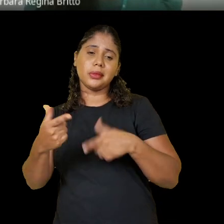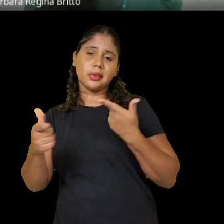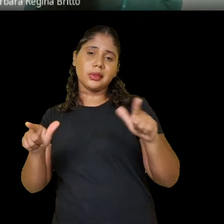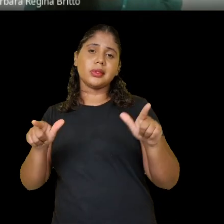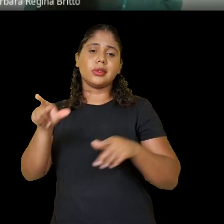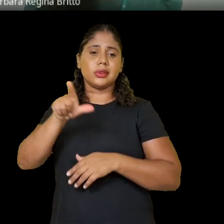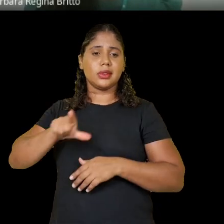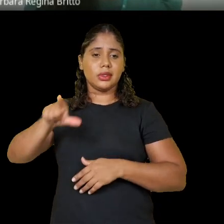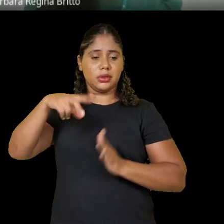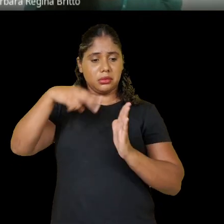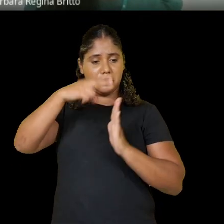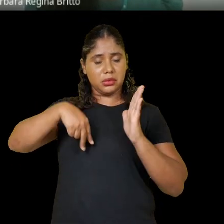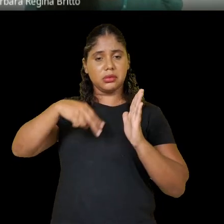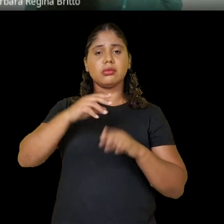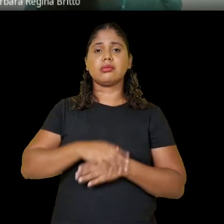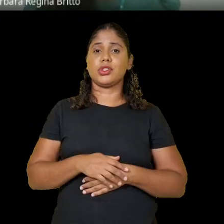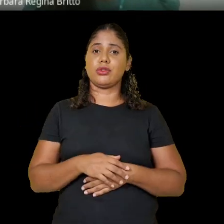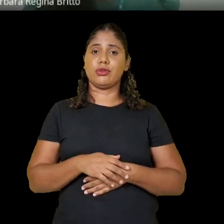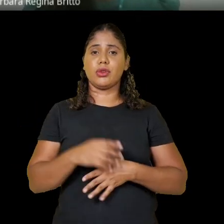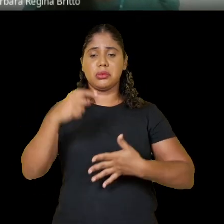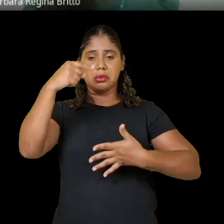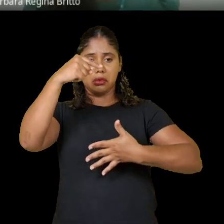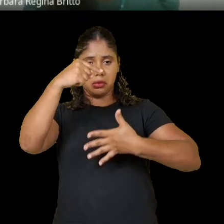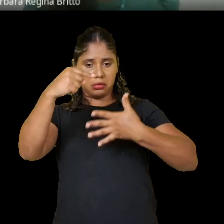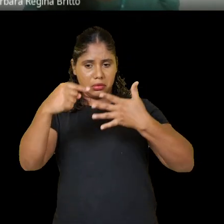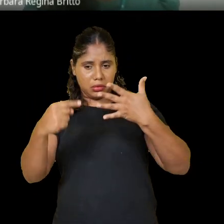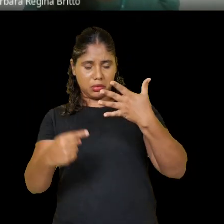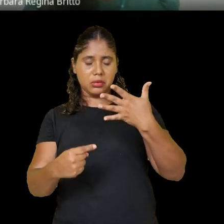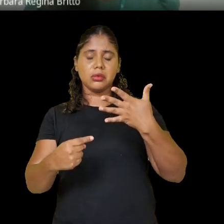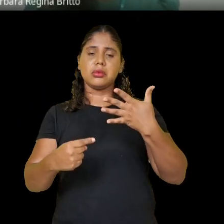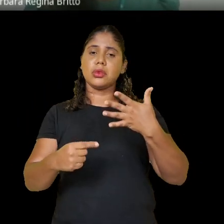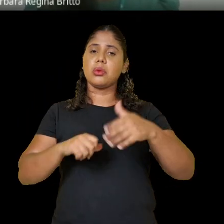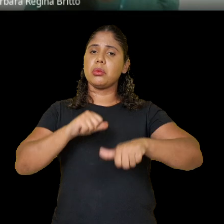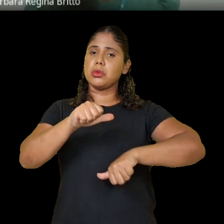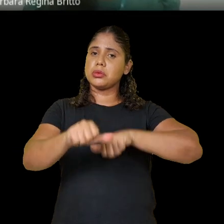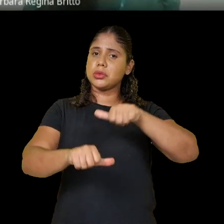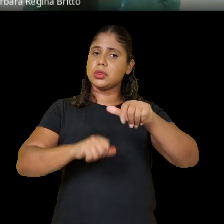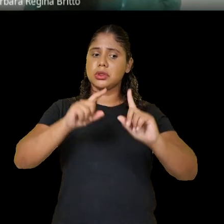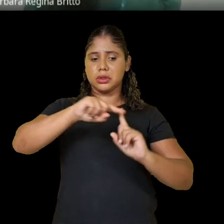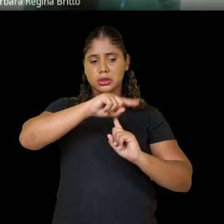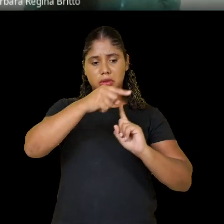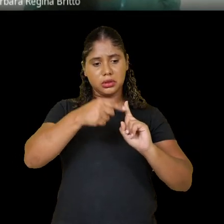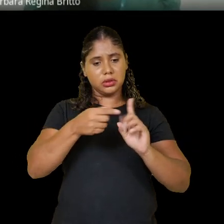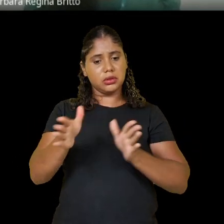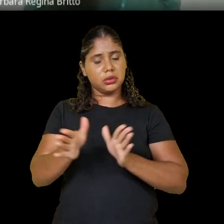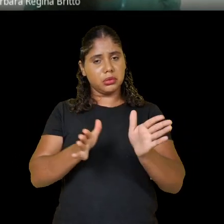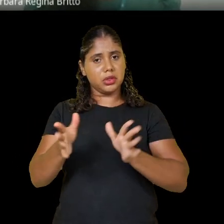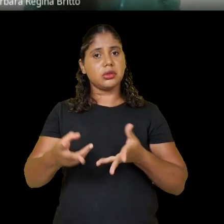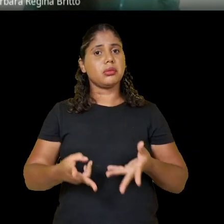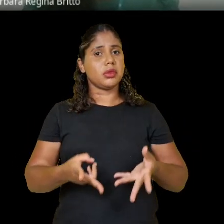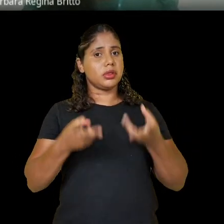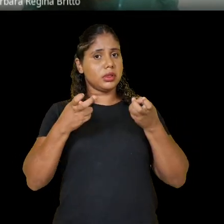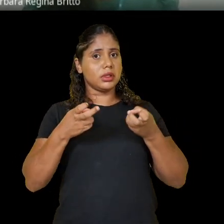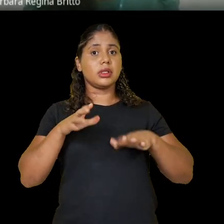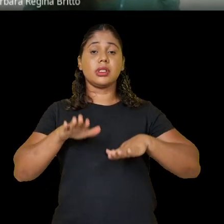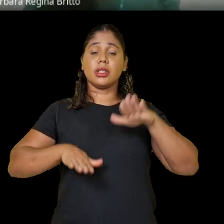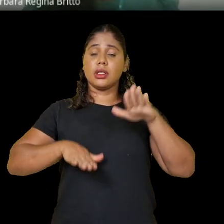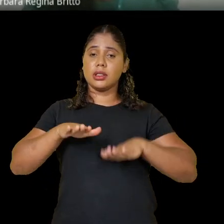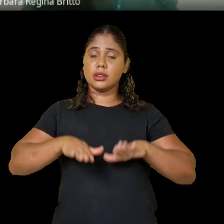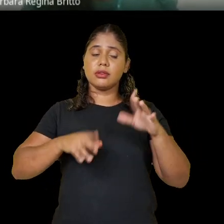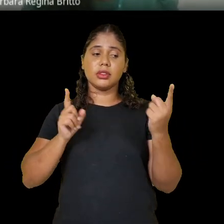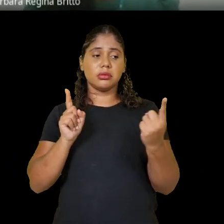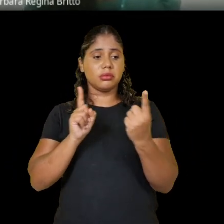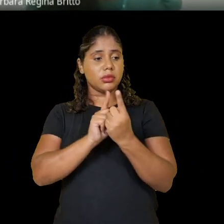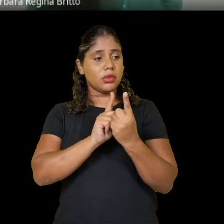né, que a gente percebe durante a gestação e que às vezes traz queixas na consulta